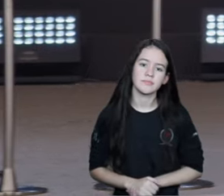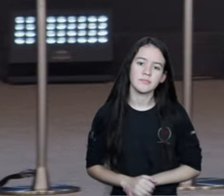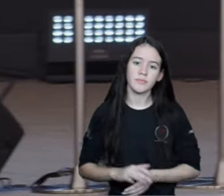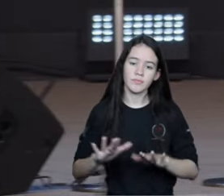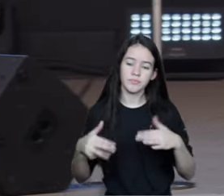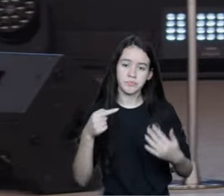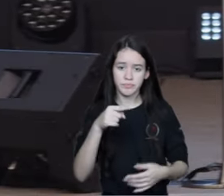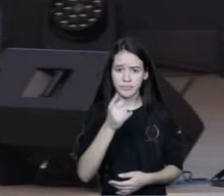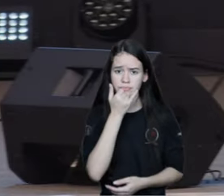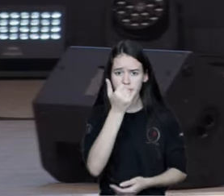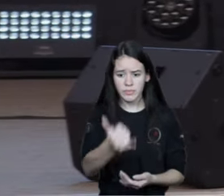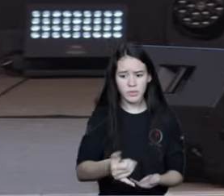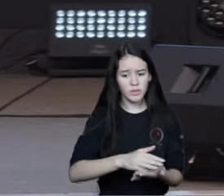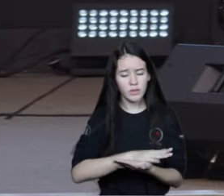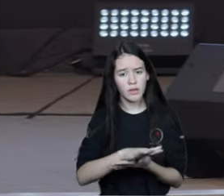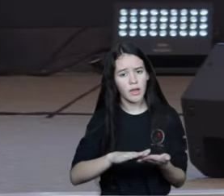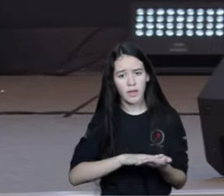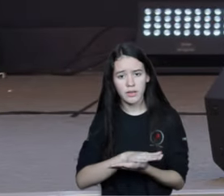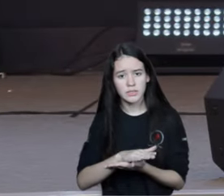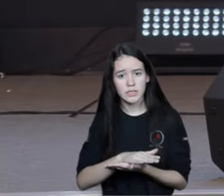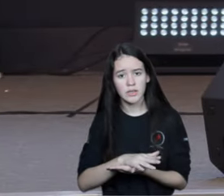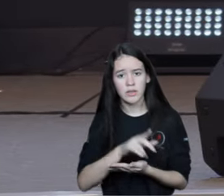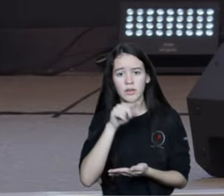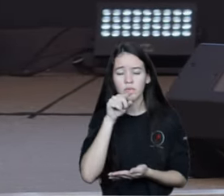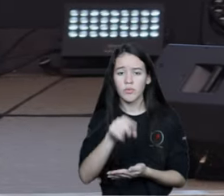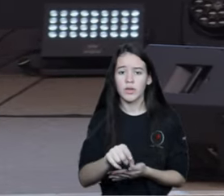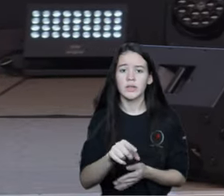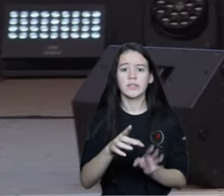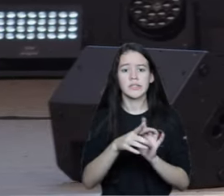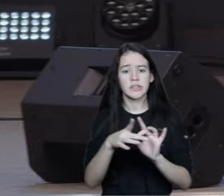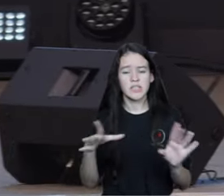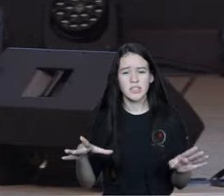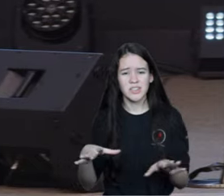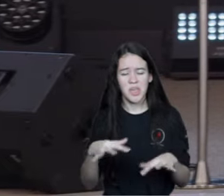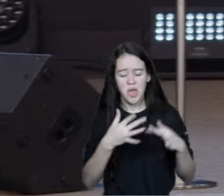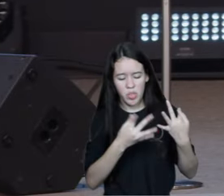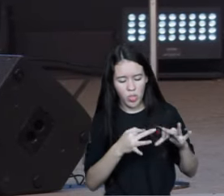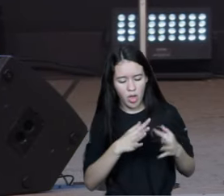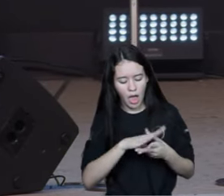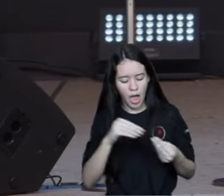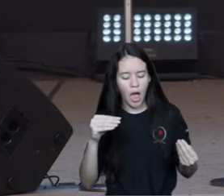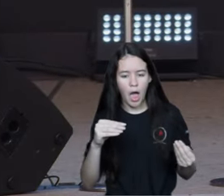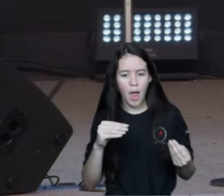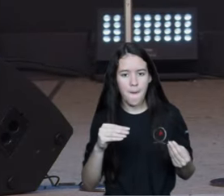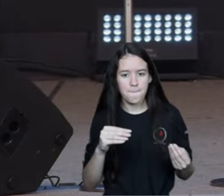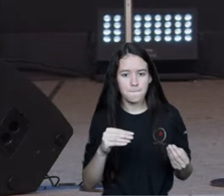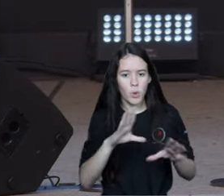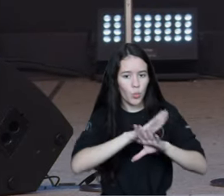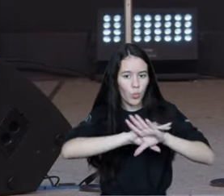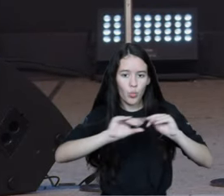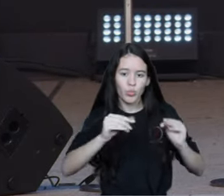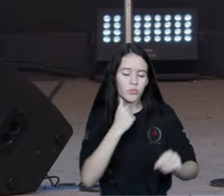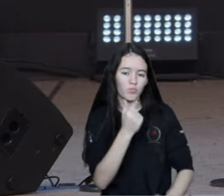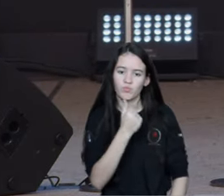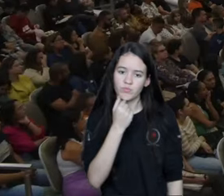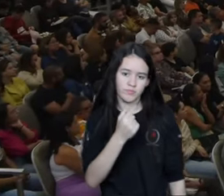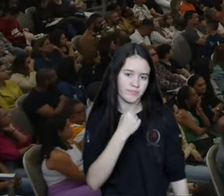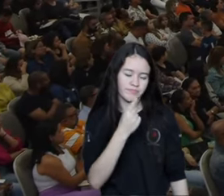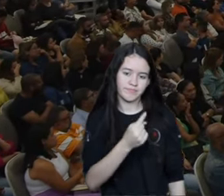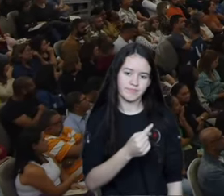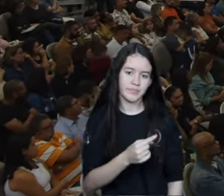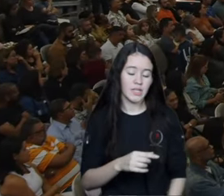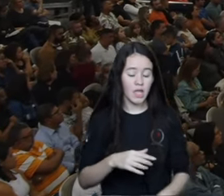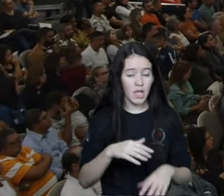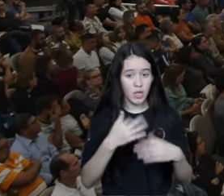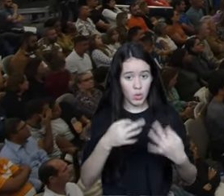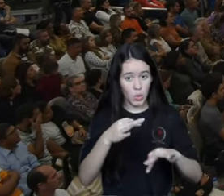quando você não libera perdão você deixa uma ferida na alma que não é cicatrizada e